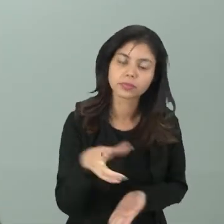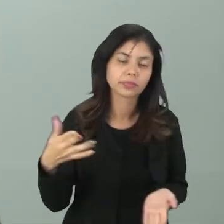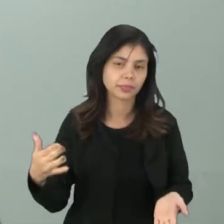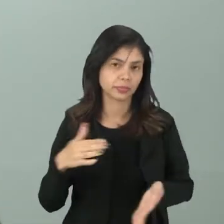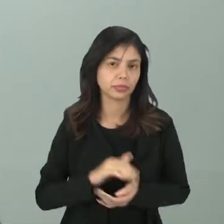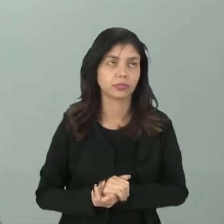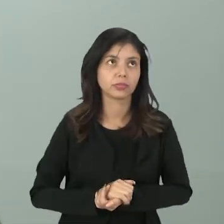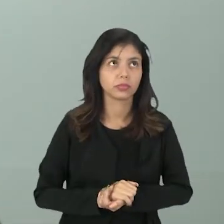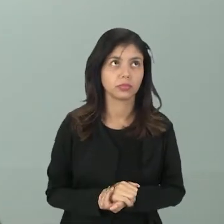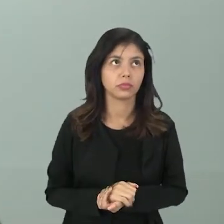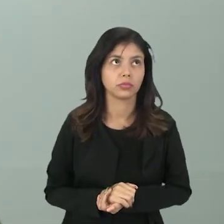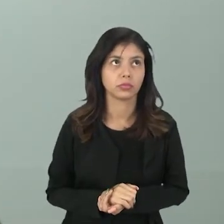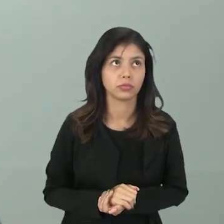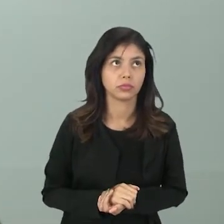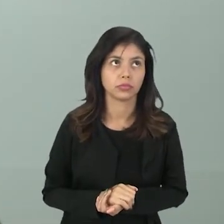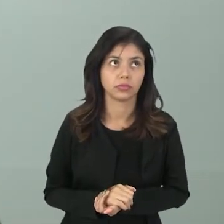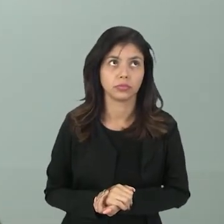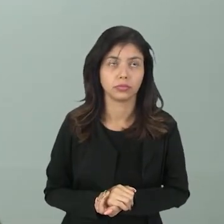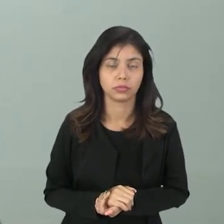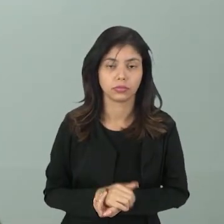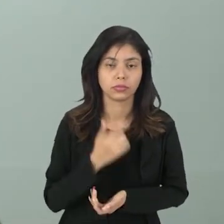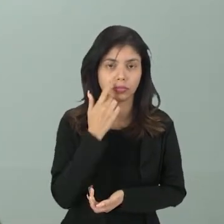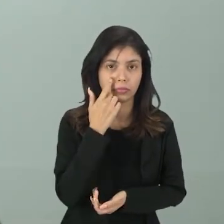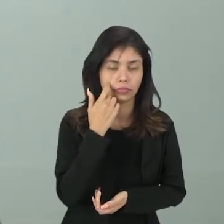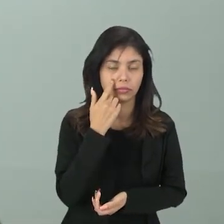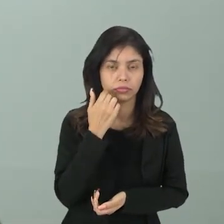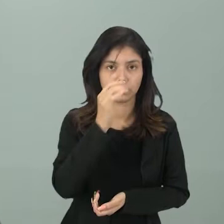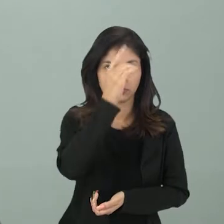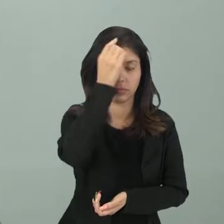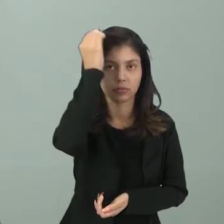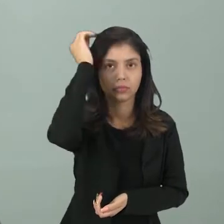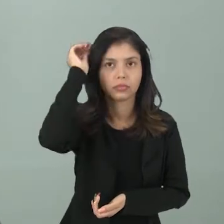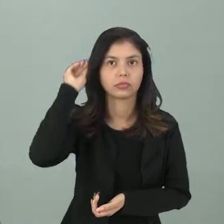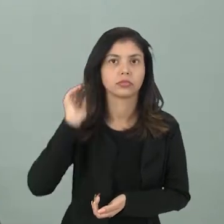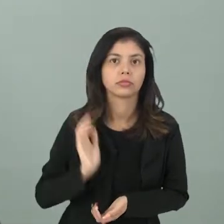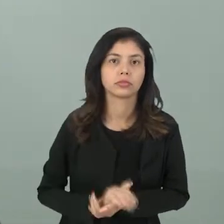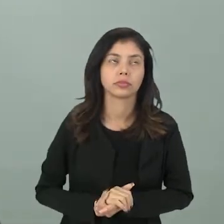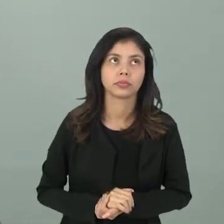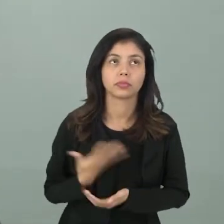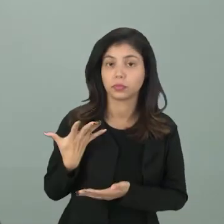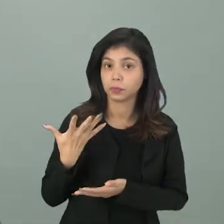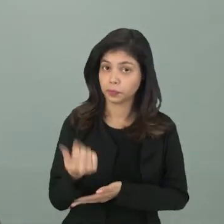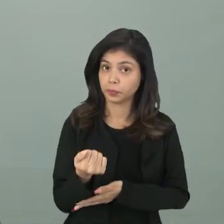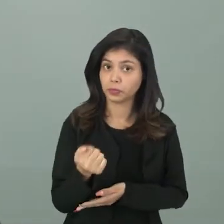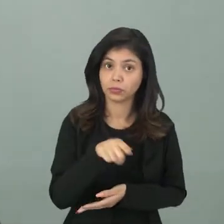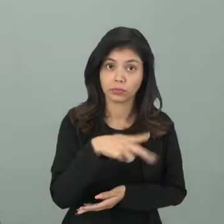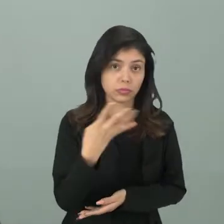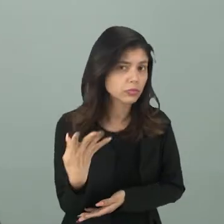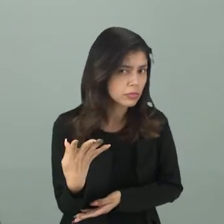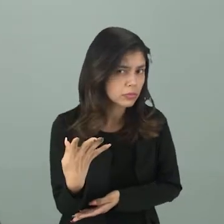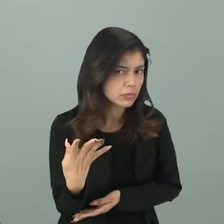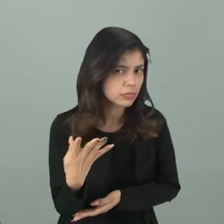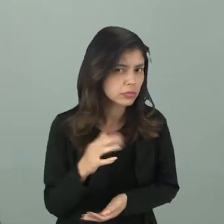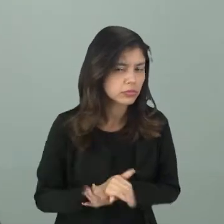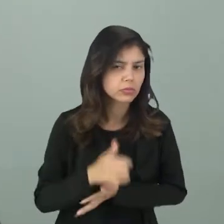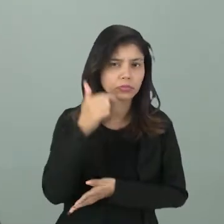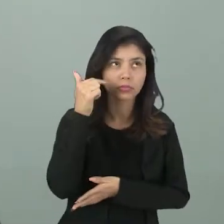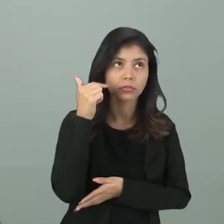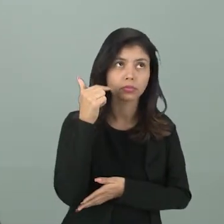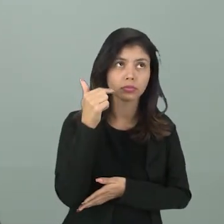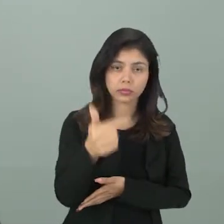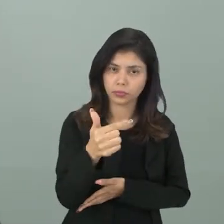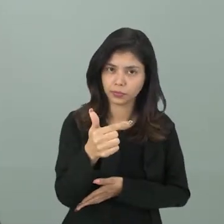colocar o Cascão, onde ele recebeu